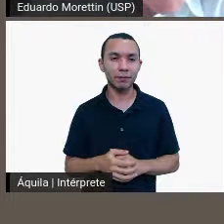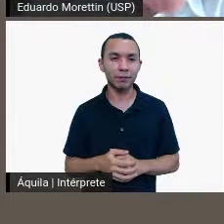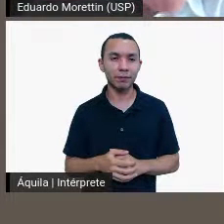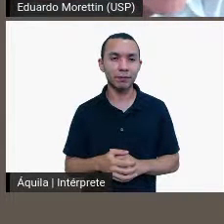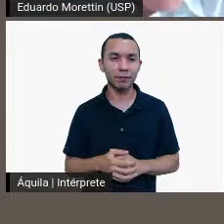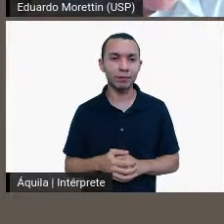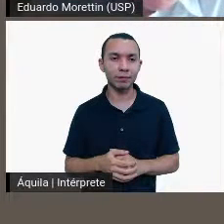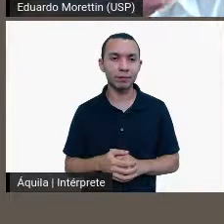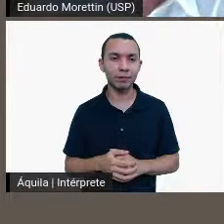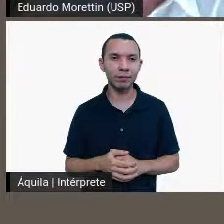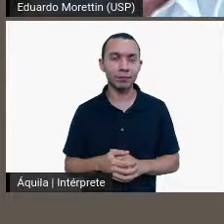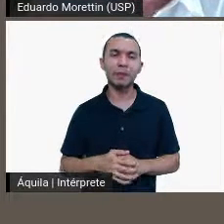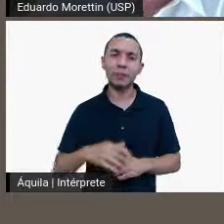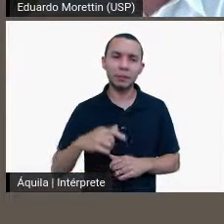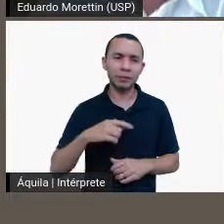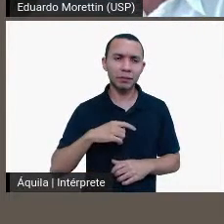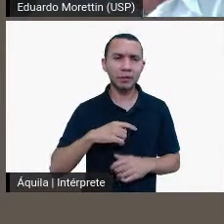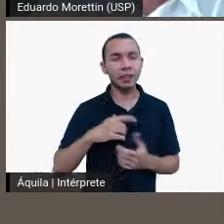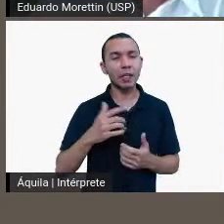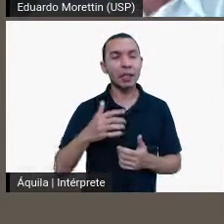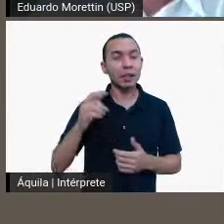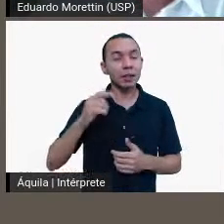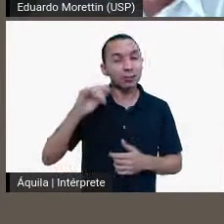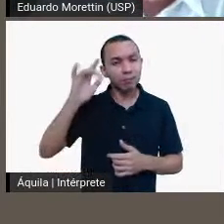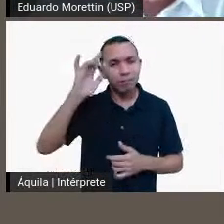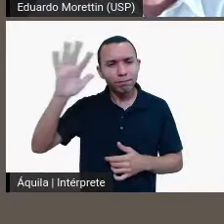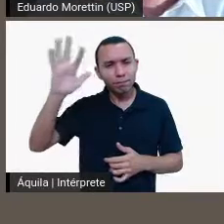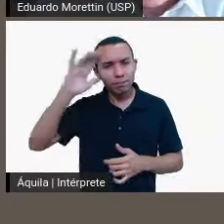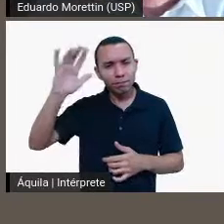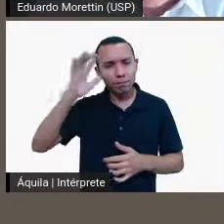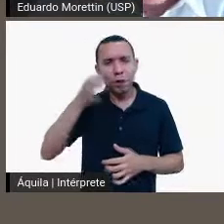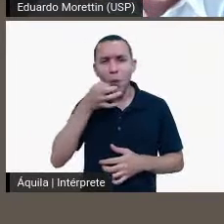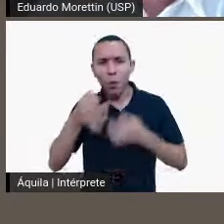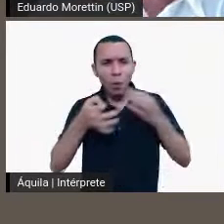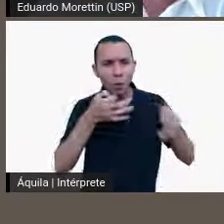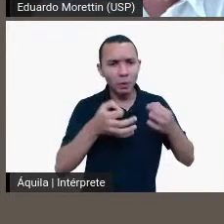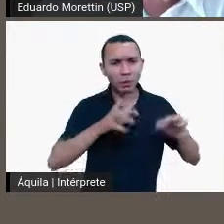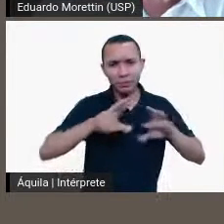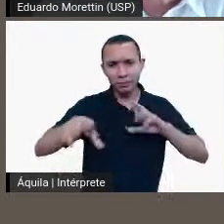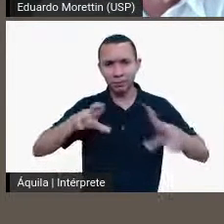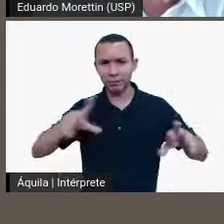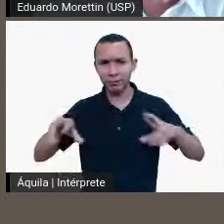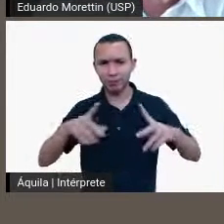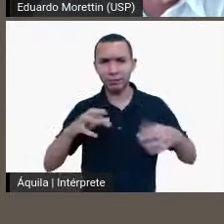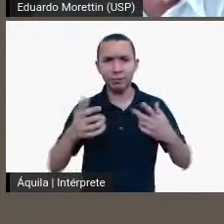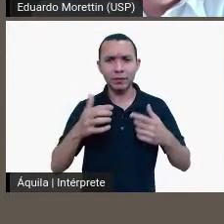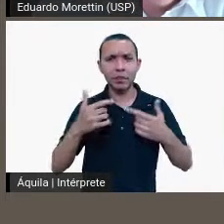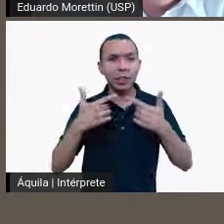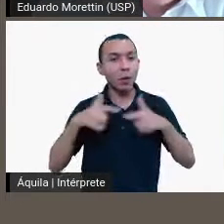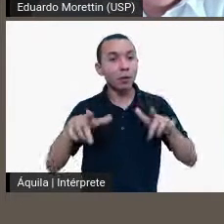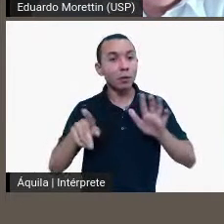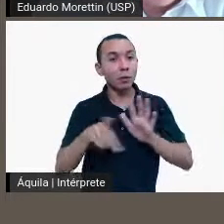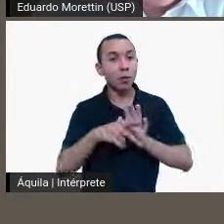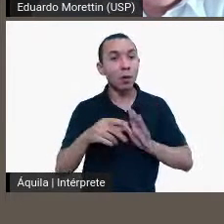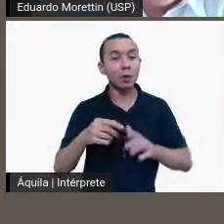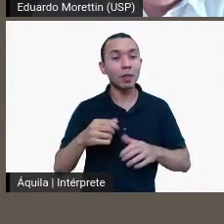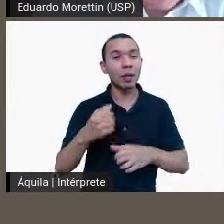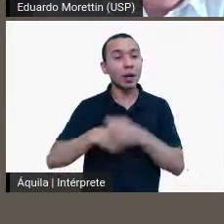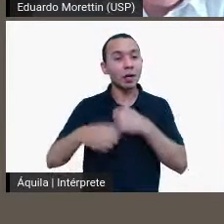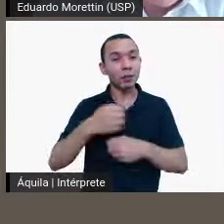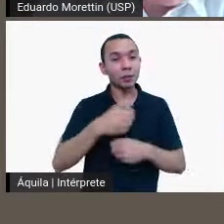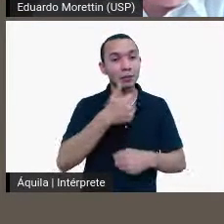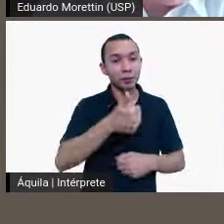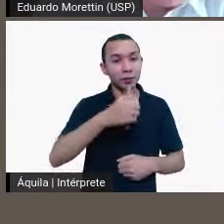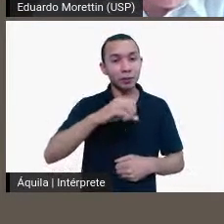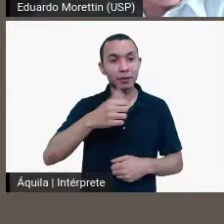de reflexões no âmbito das chamadas vanguardas artísticas dos anos 10 e 20, que